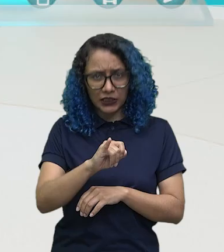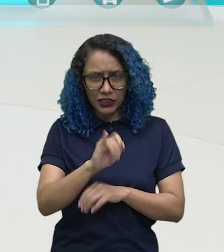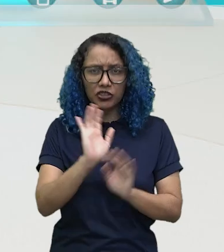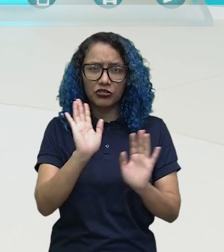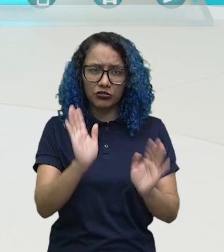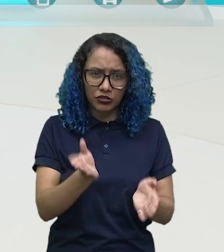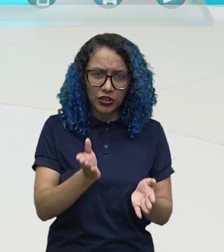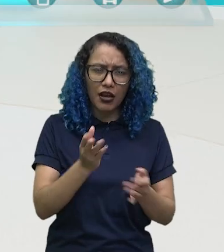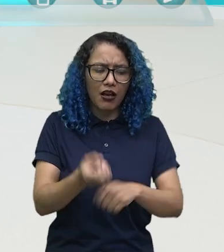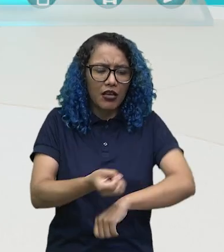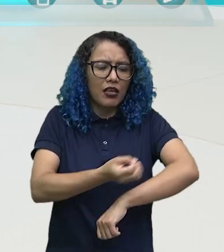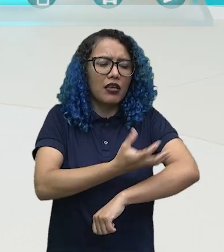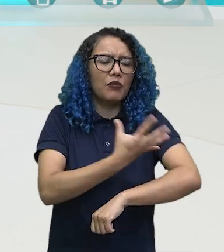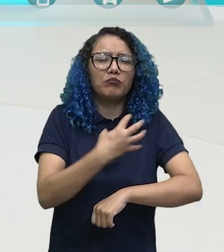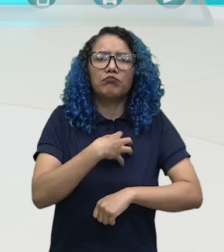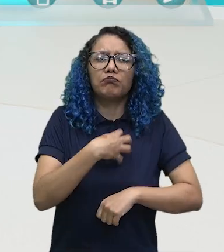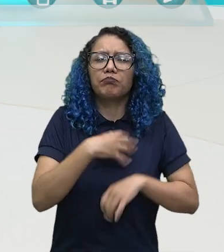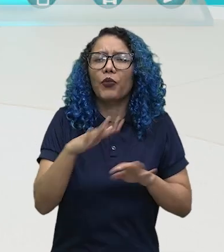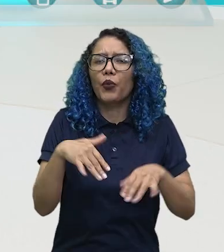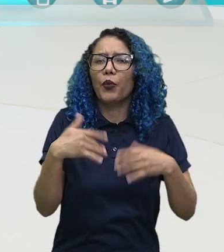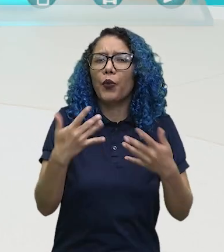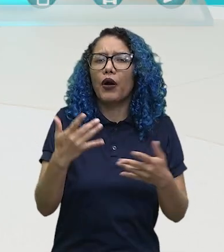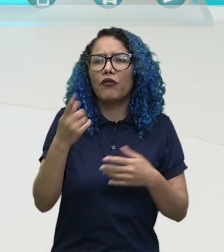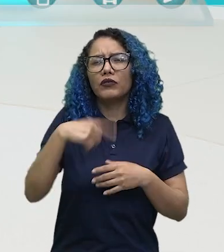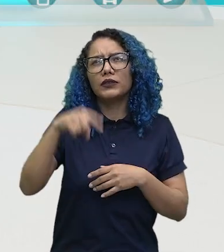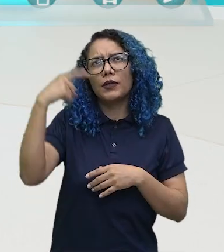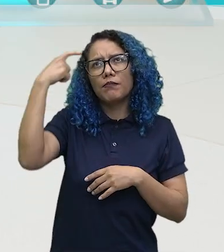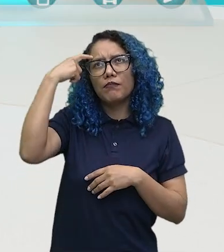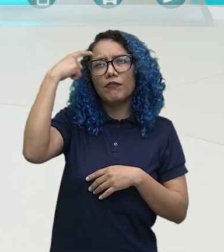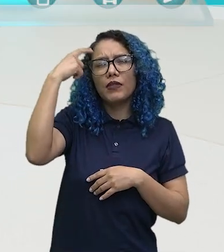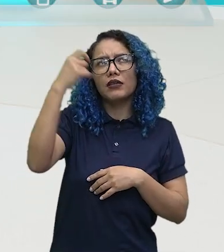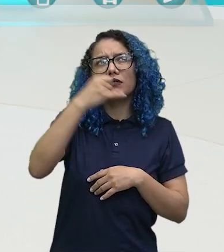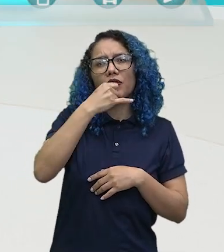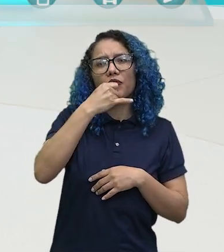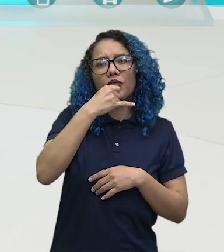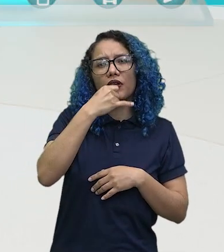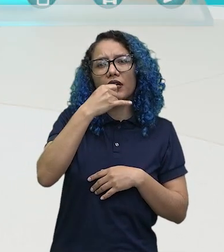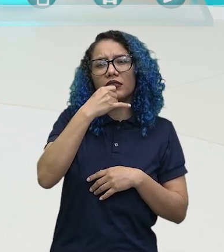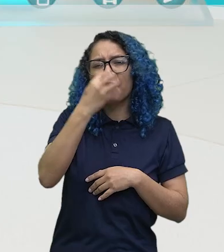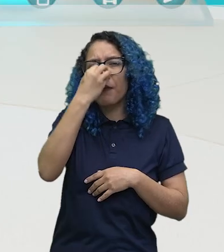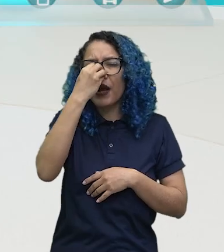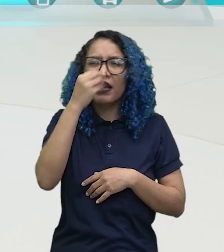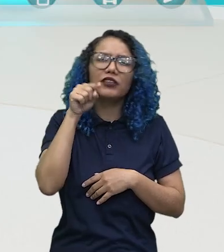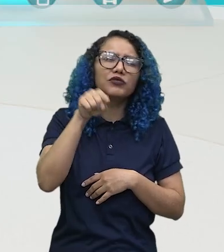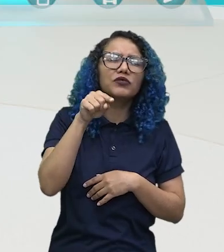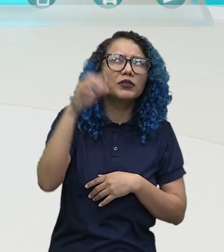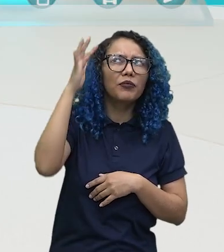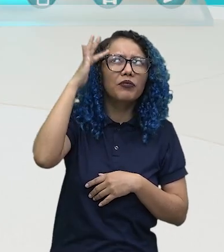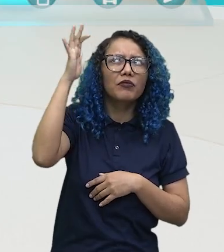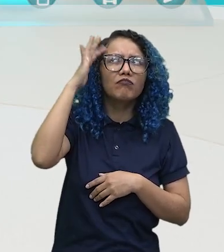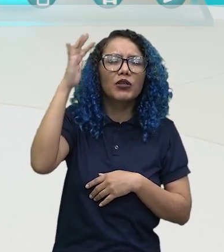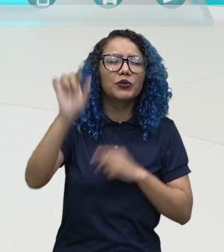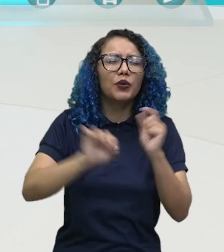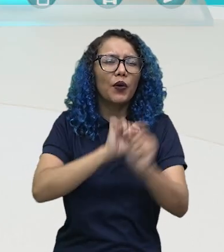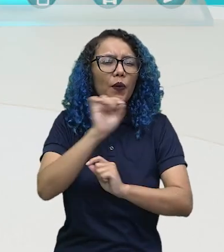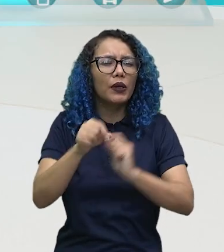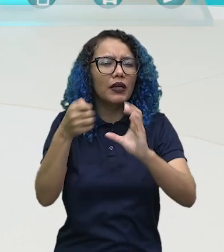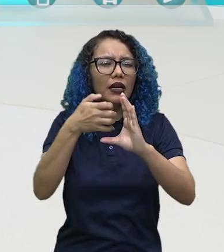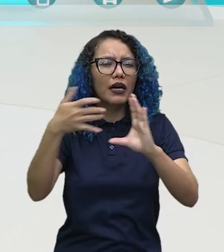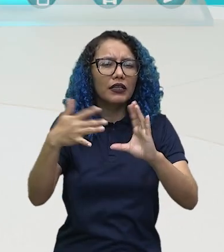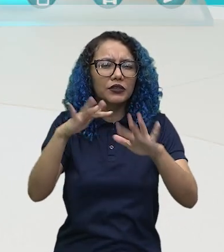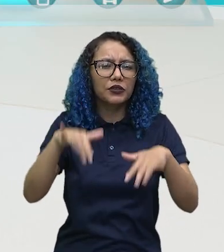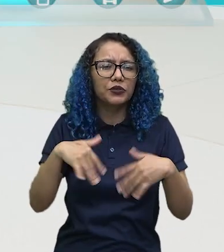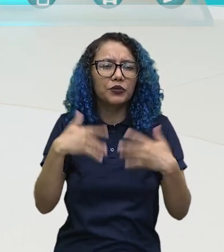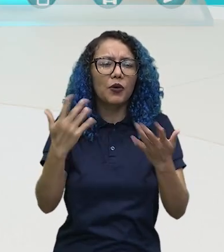que emoções sentiu? O que vem à sua mente quando pensa em palhaço? Quais são